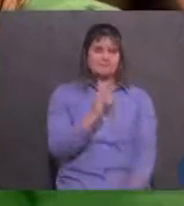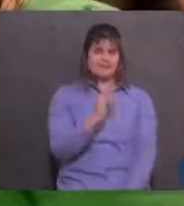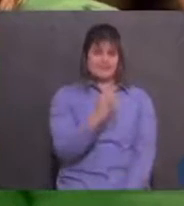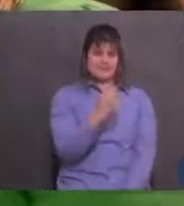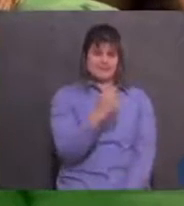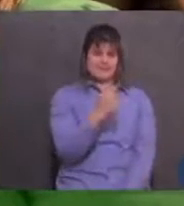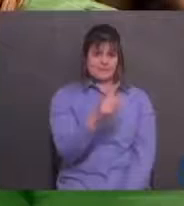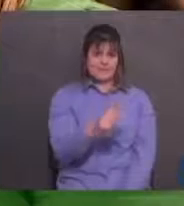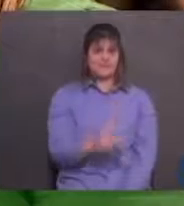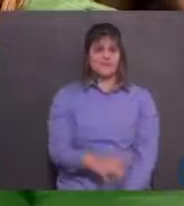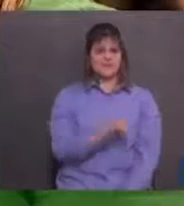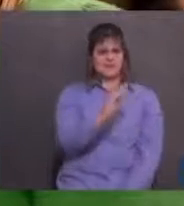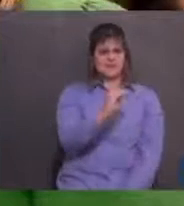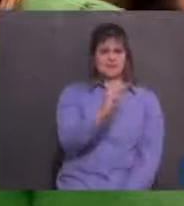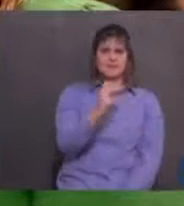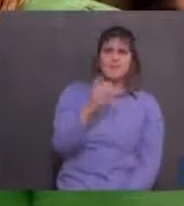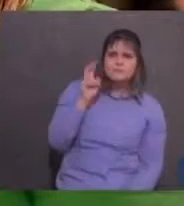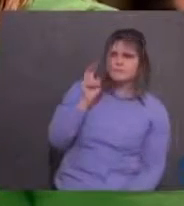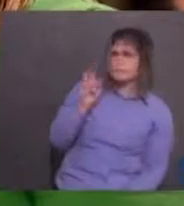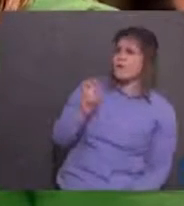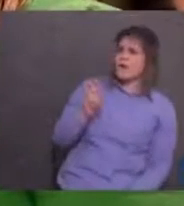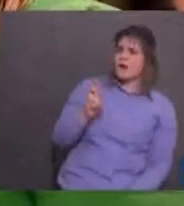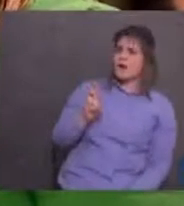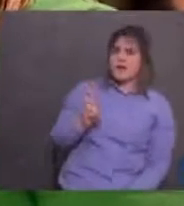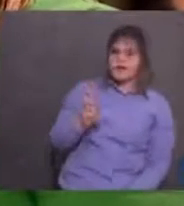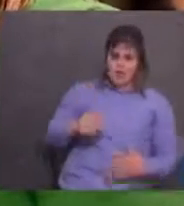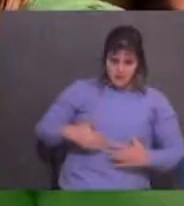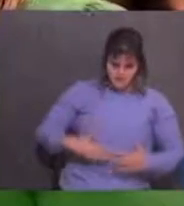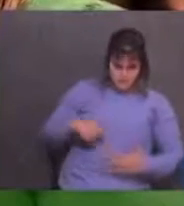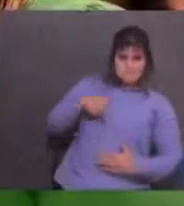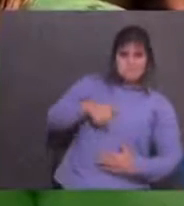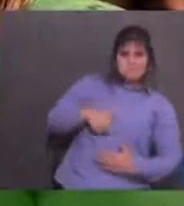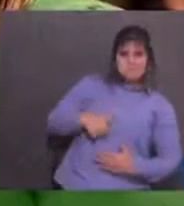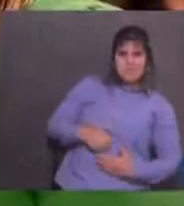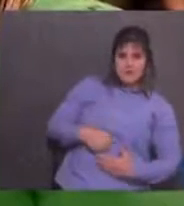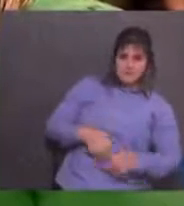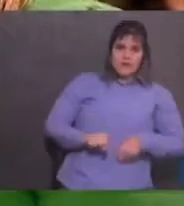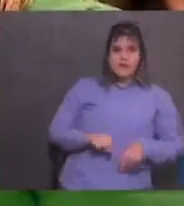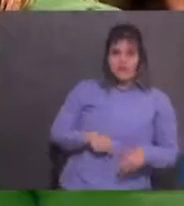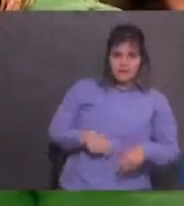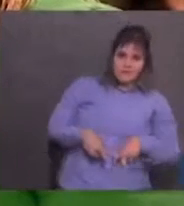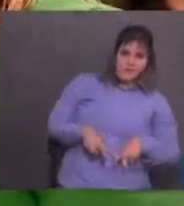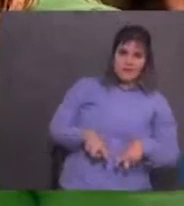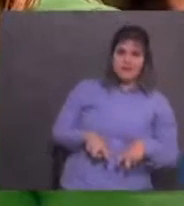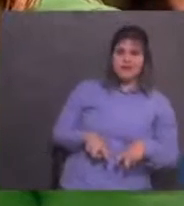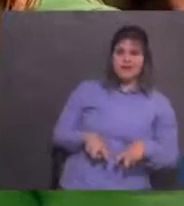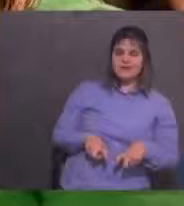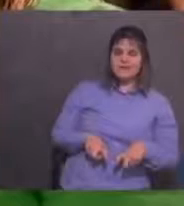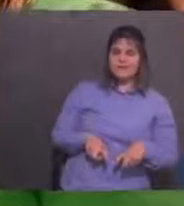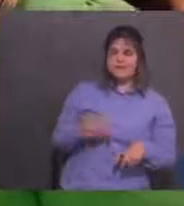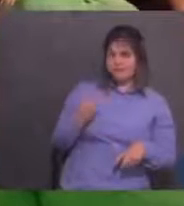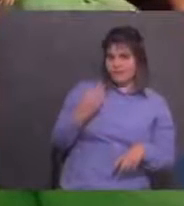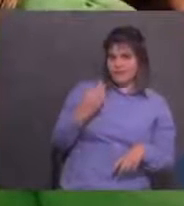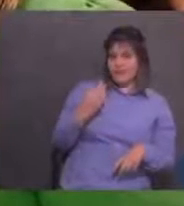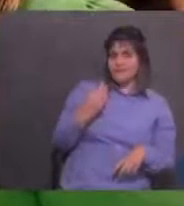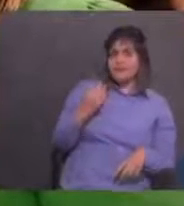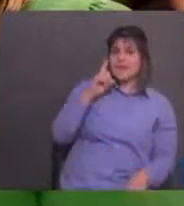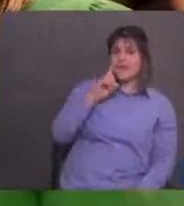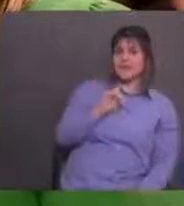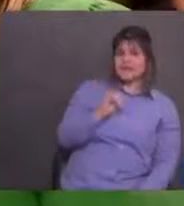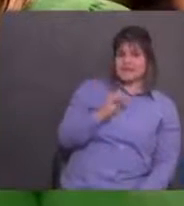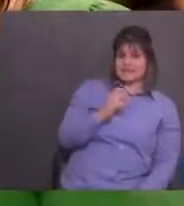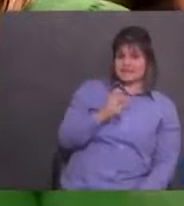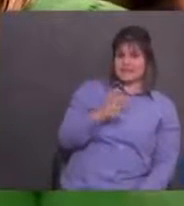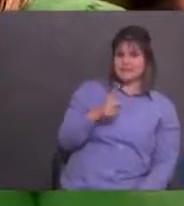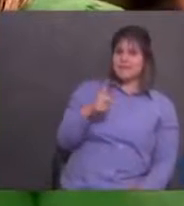que, enquanto Isabel oyó el saludo de María, saltó la criatura en su vientre. Se llenó